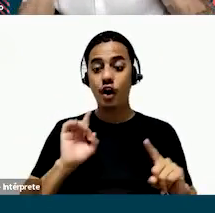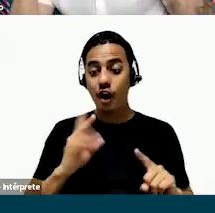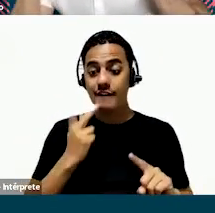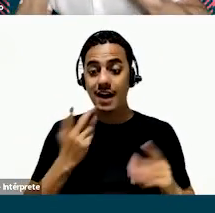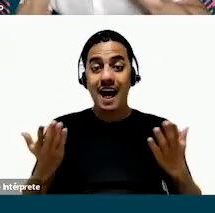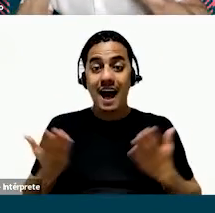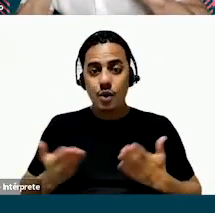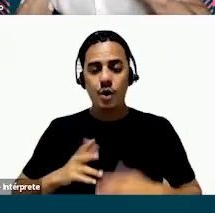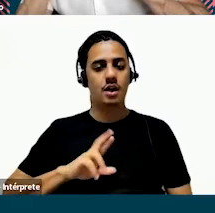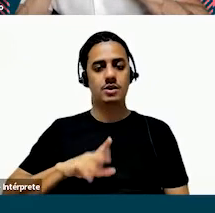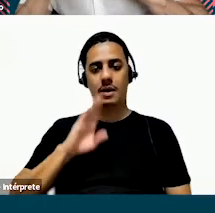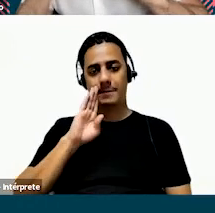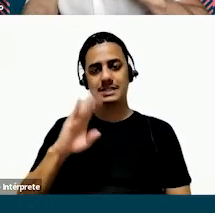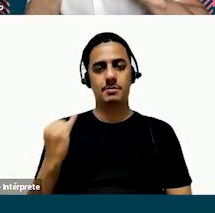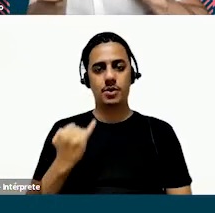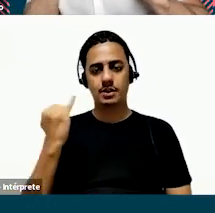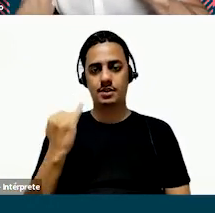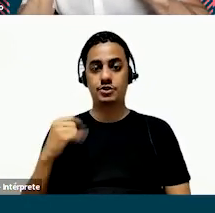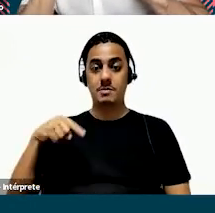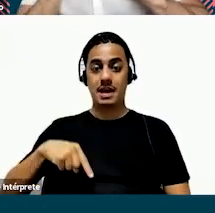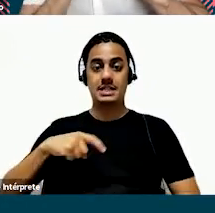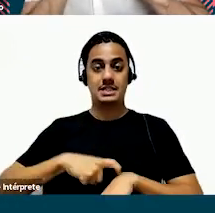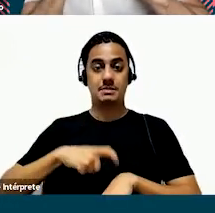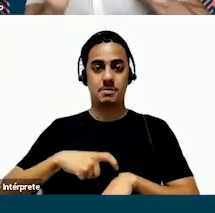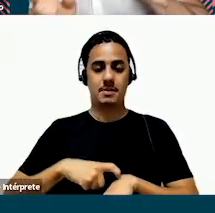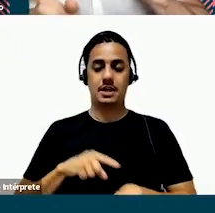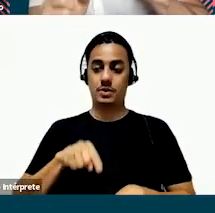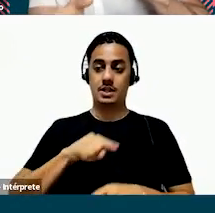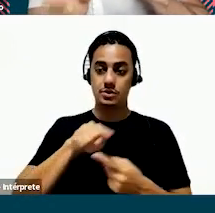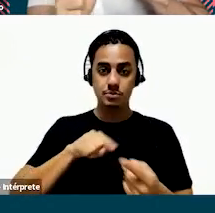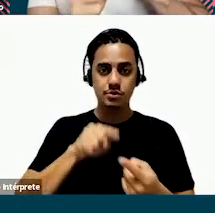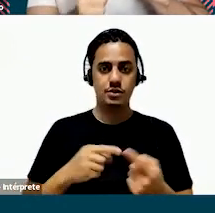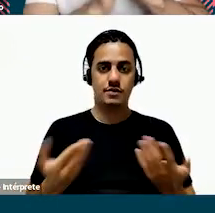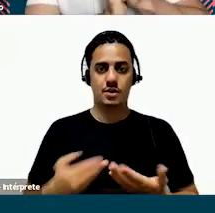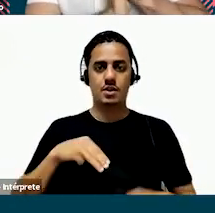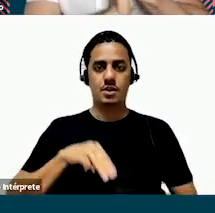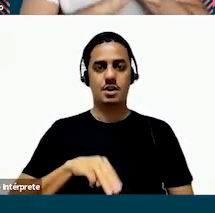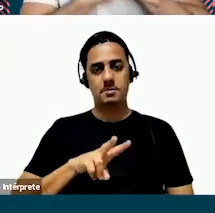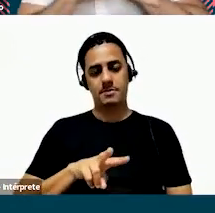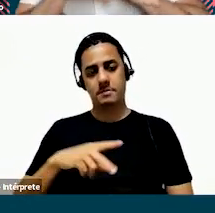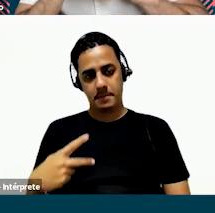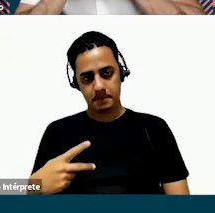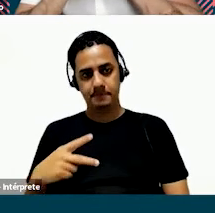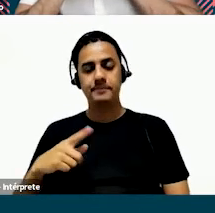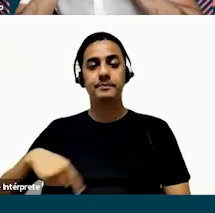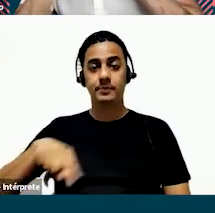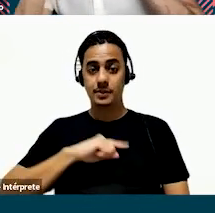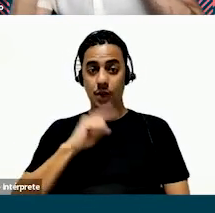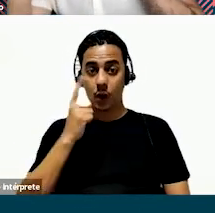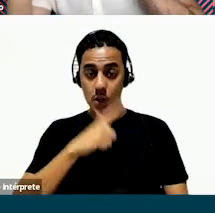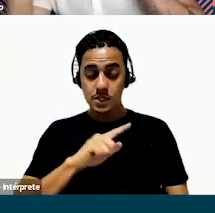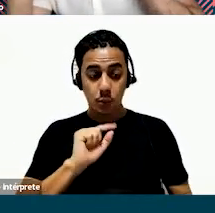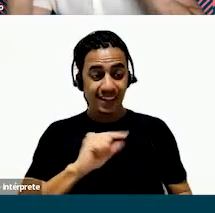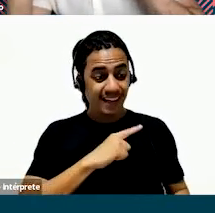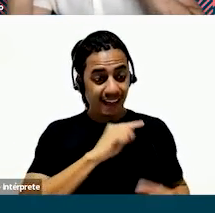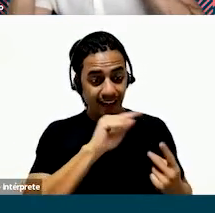tão importante para agora, não é tão importante para essa edição, para esse beta, para esse MVP. Então, a gente conseguiu